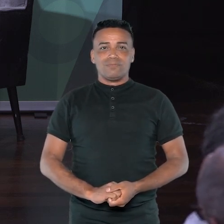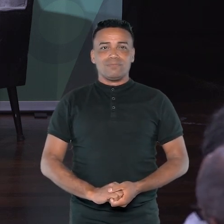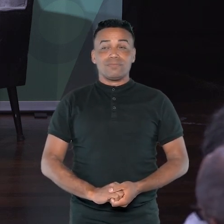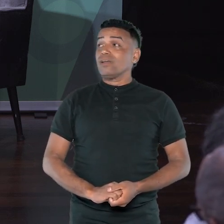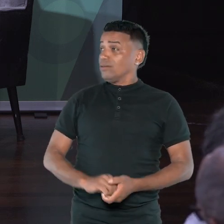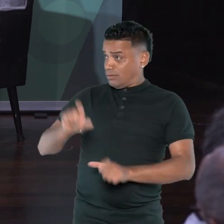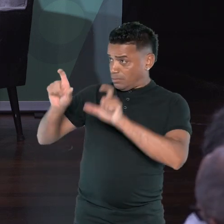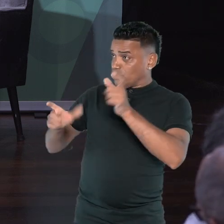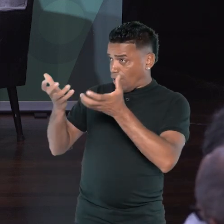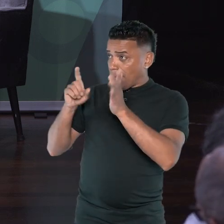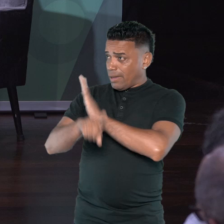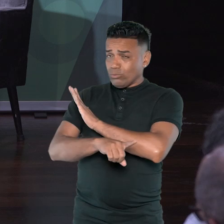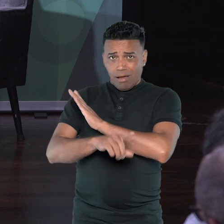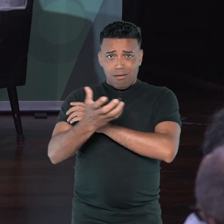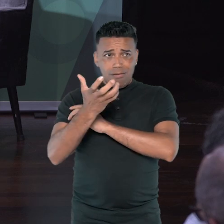Alguém mais?